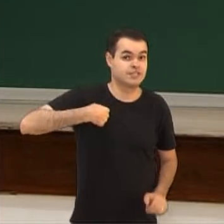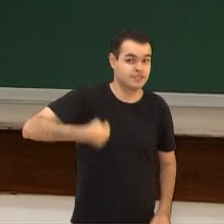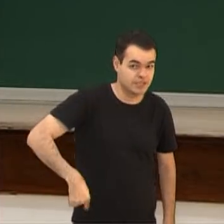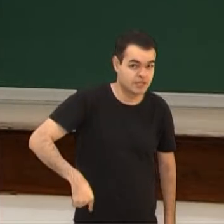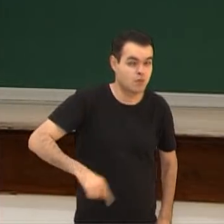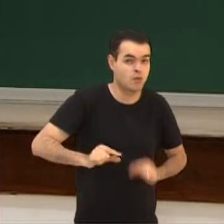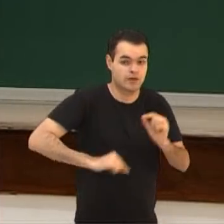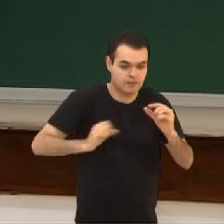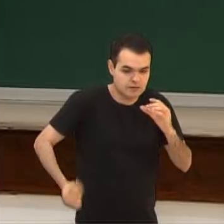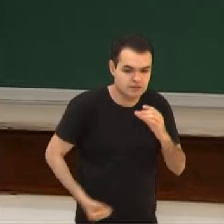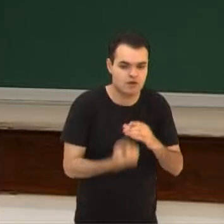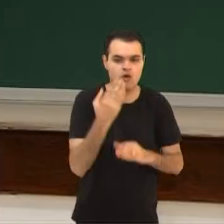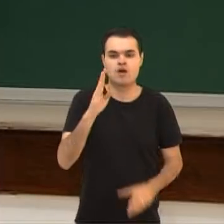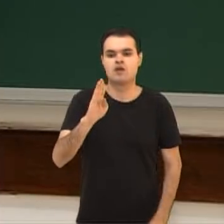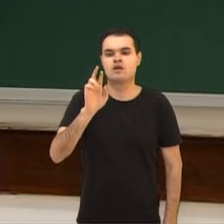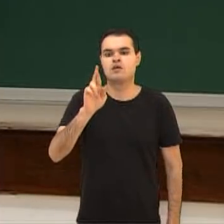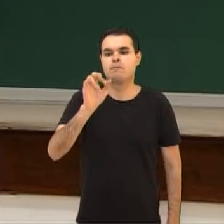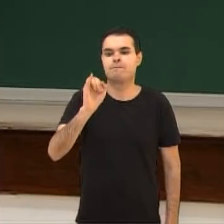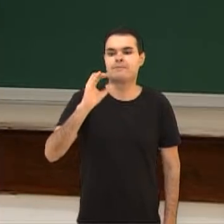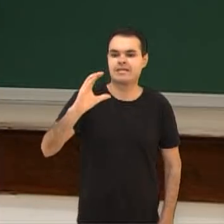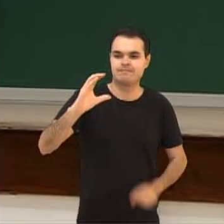o chamado BRIC.